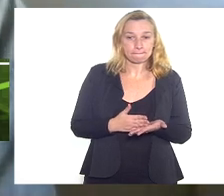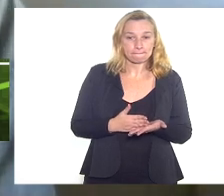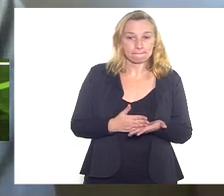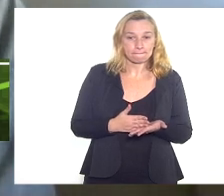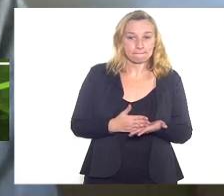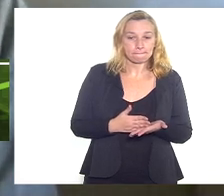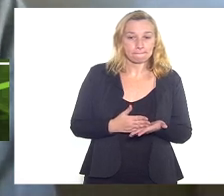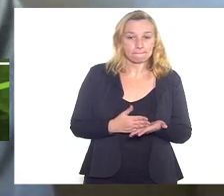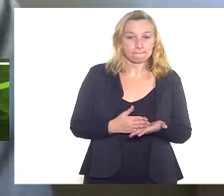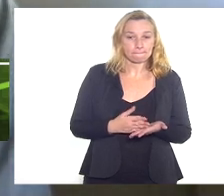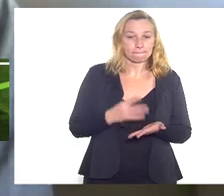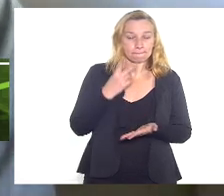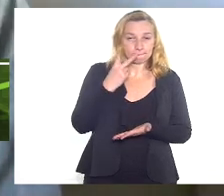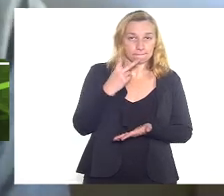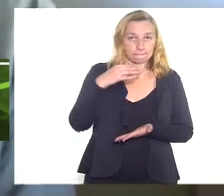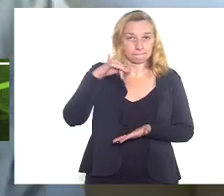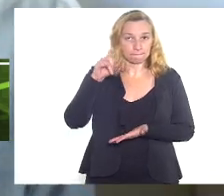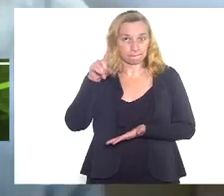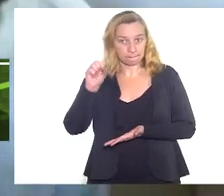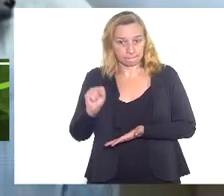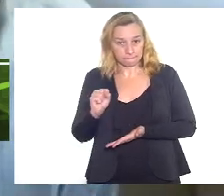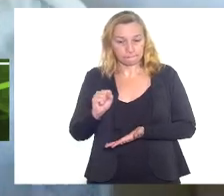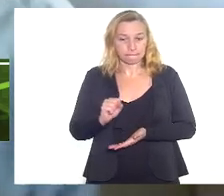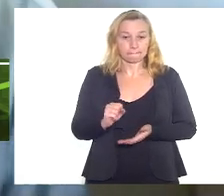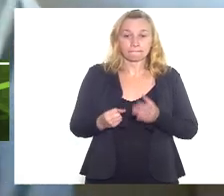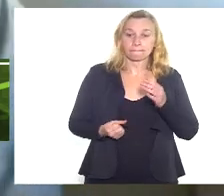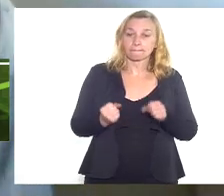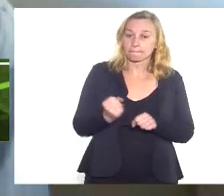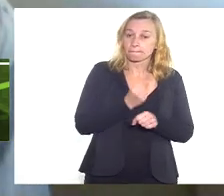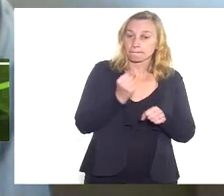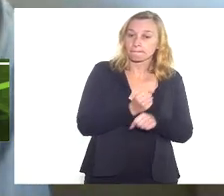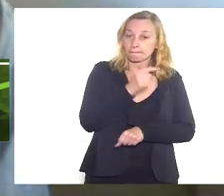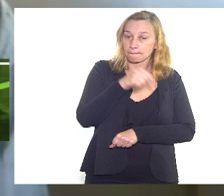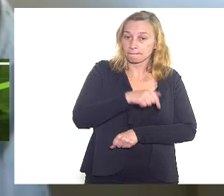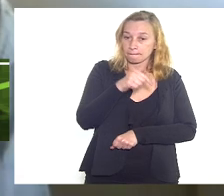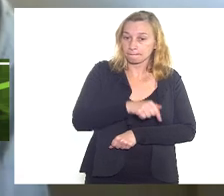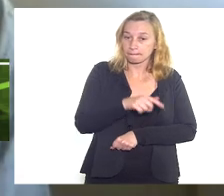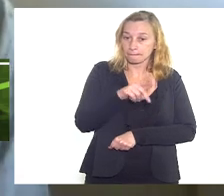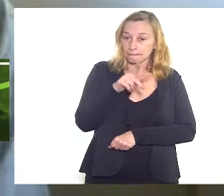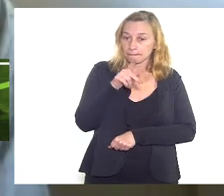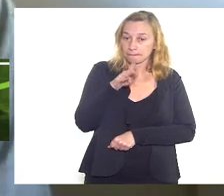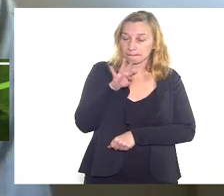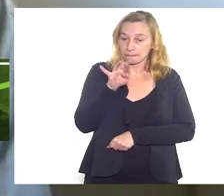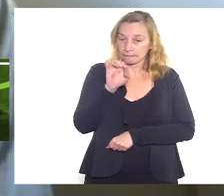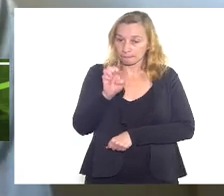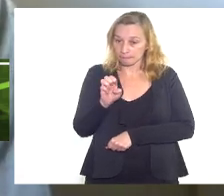quiçá, dois módulos, construído aqui na Brasfeld.